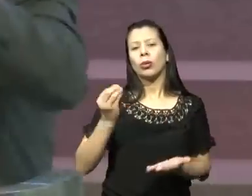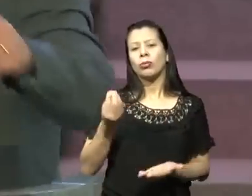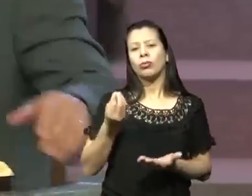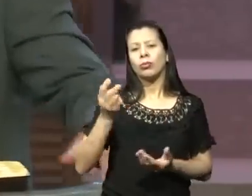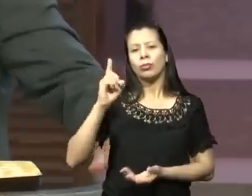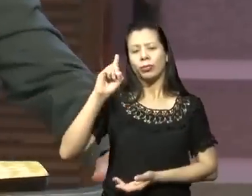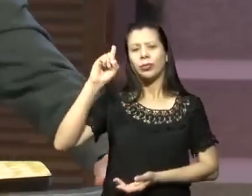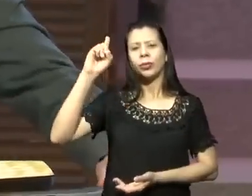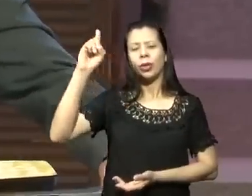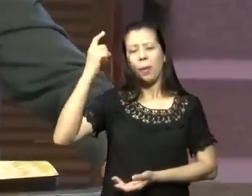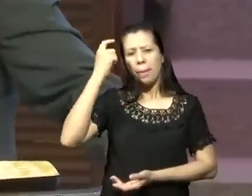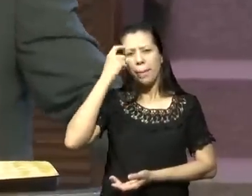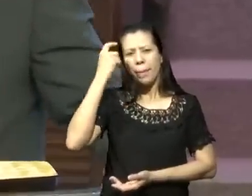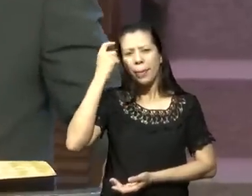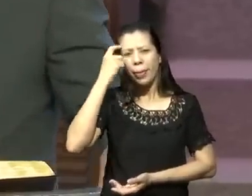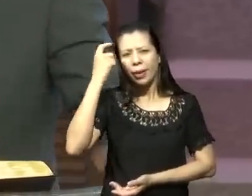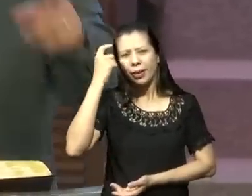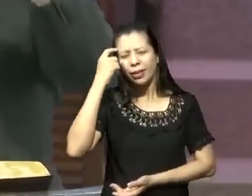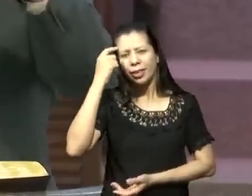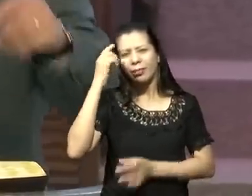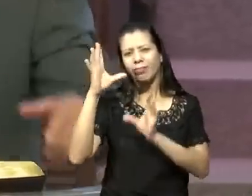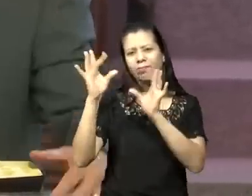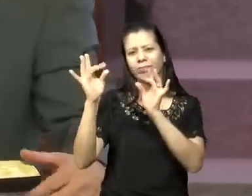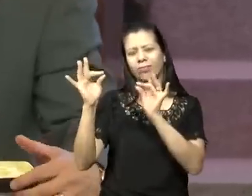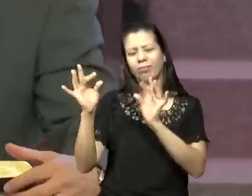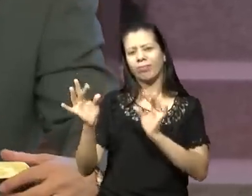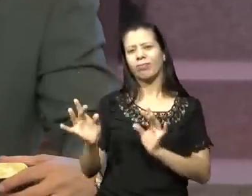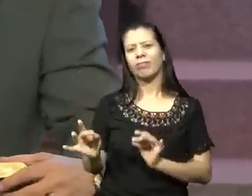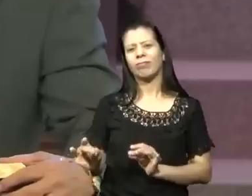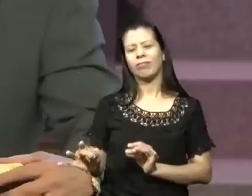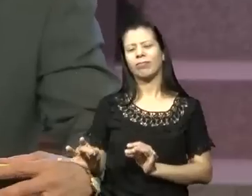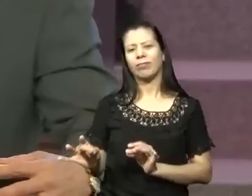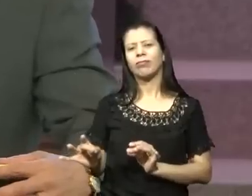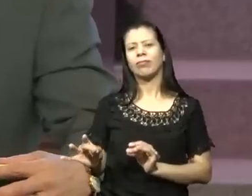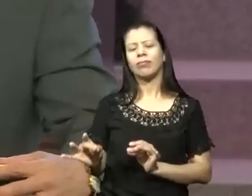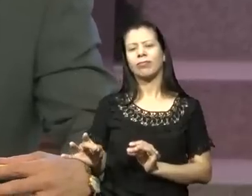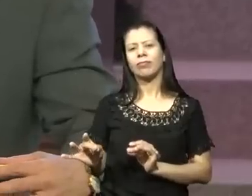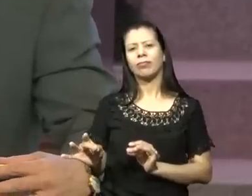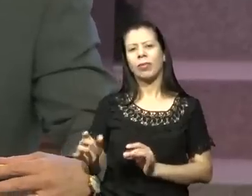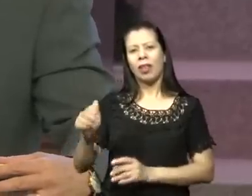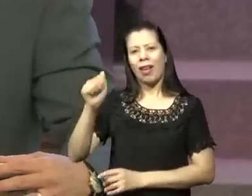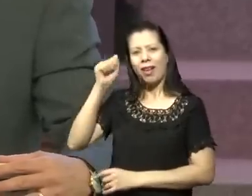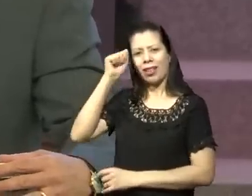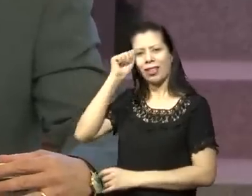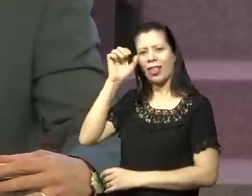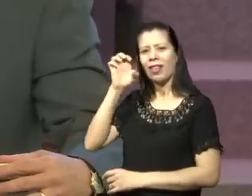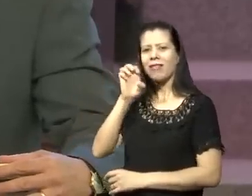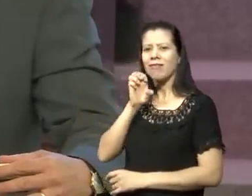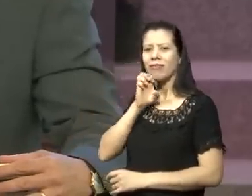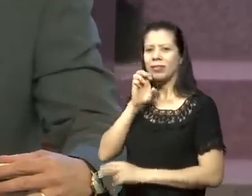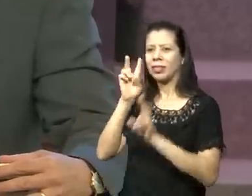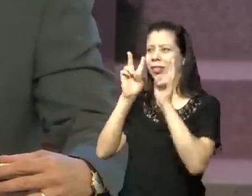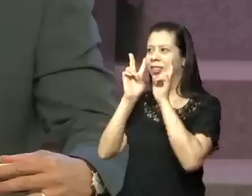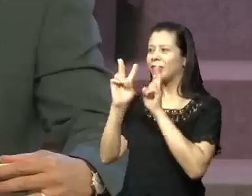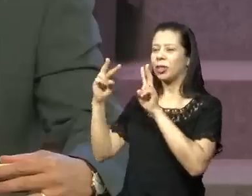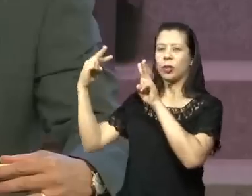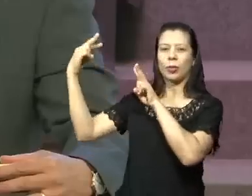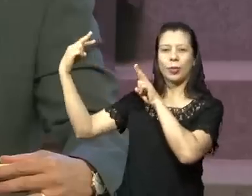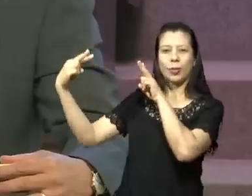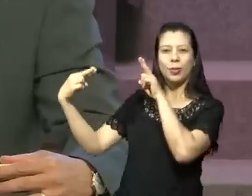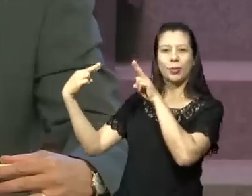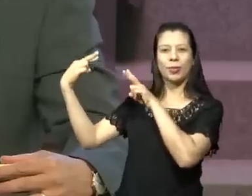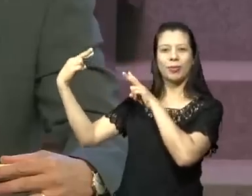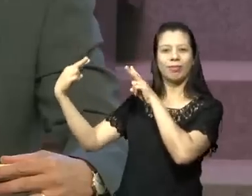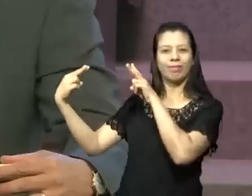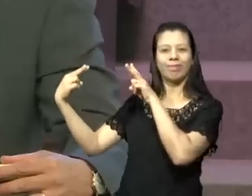Pense nisso o pecado tirou a possibilidade de o homem ver a face de Deus mas